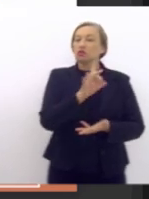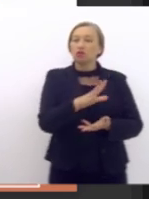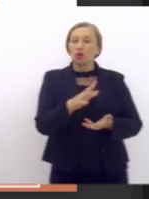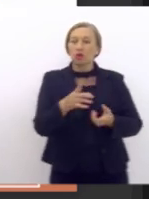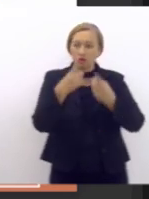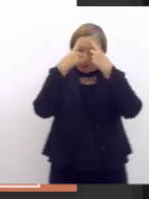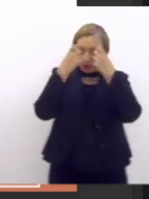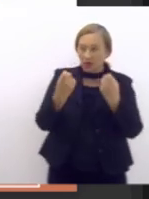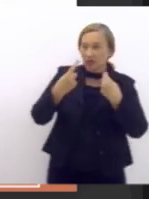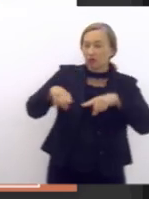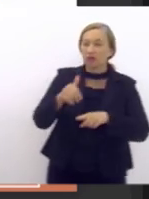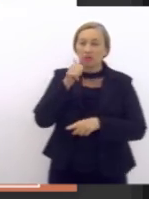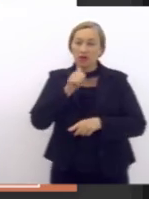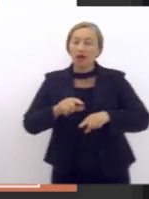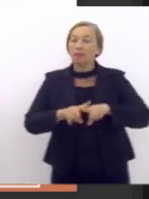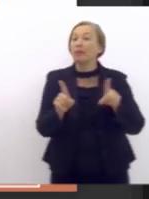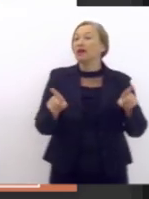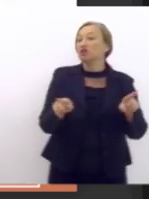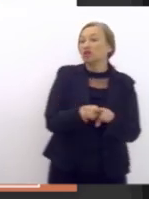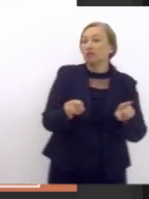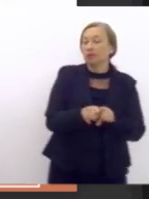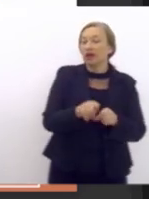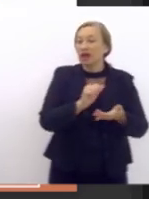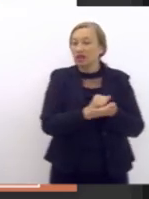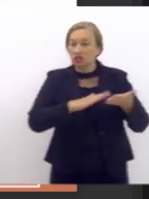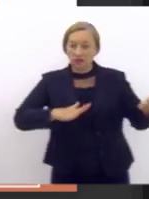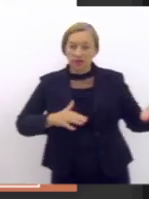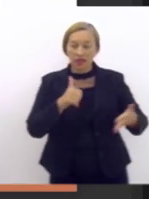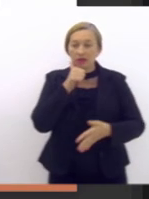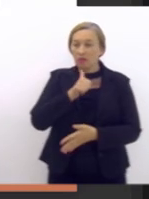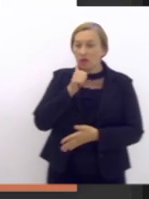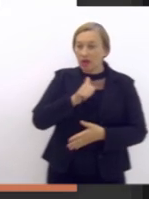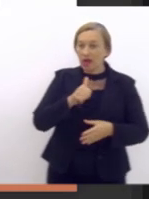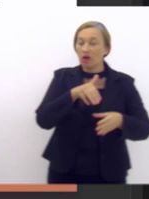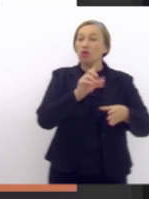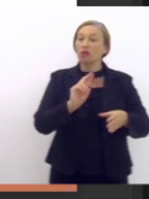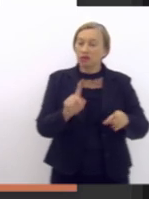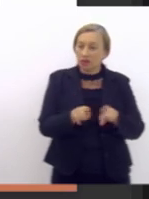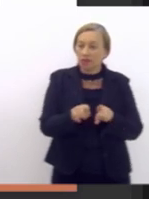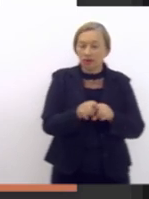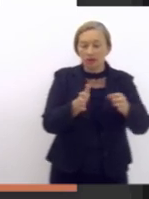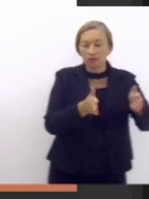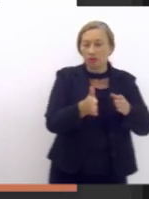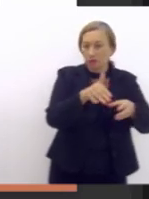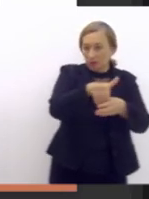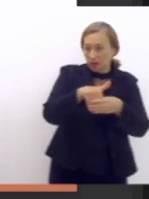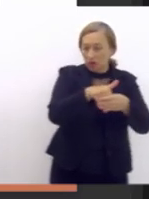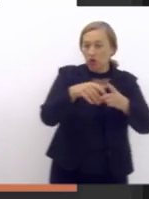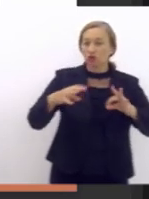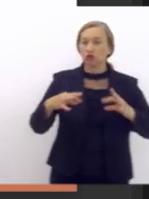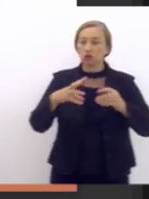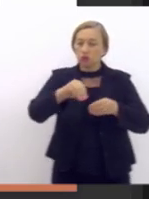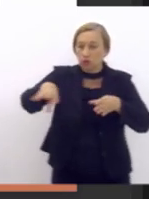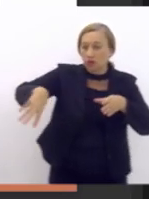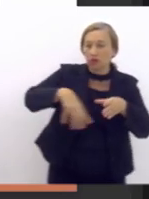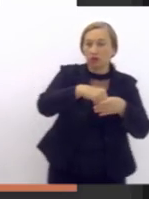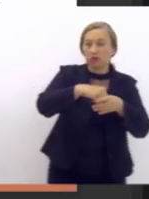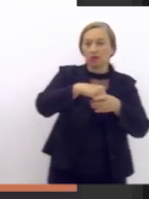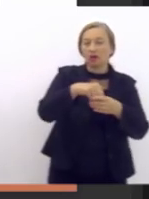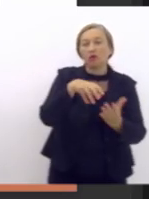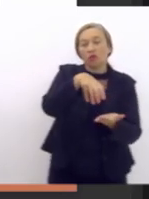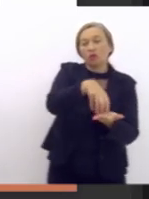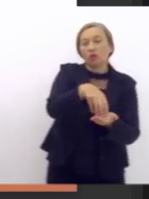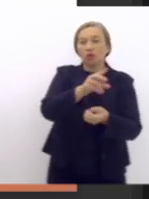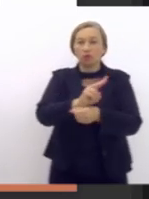parlamentar e representatividade, atuação partidária e processos eleitorais. E isso tudo é colocado na nossa página do